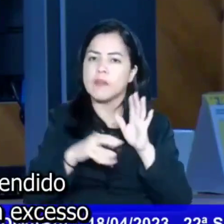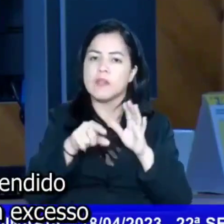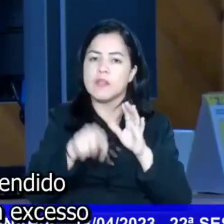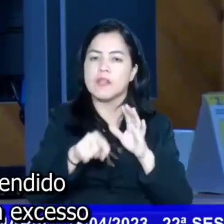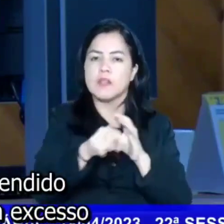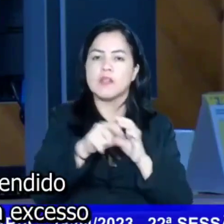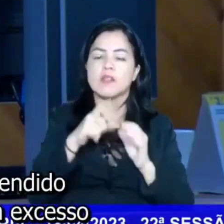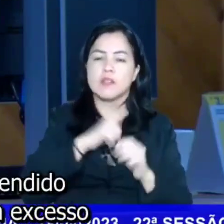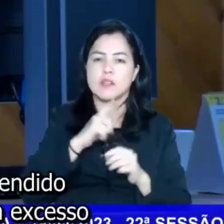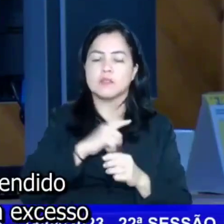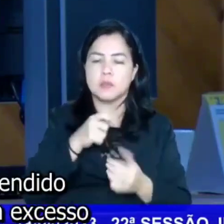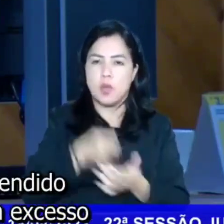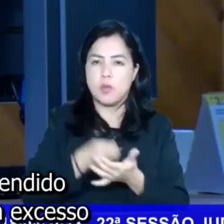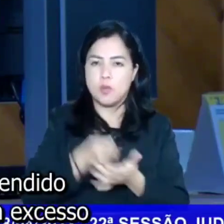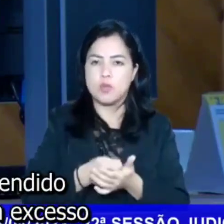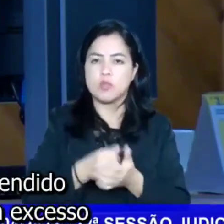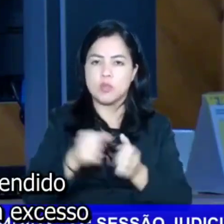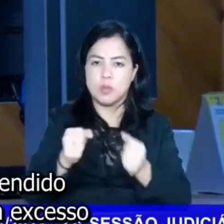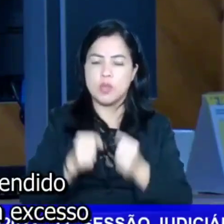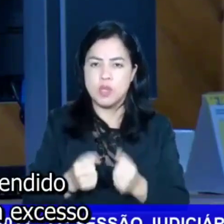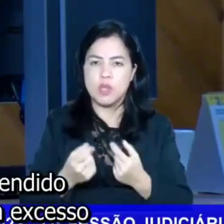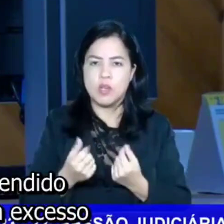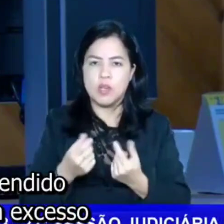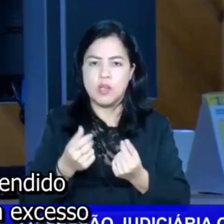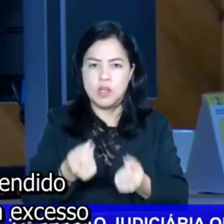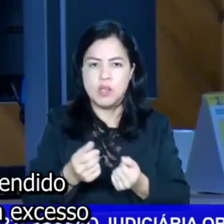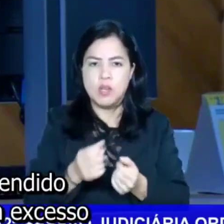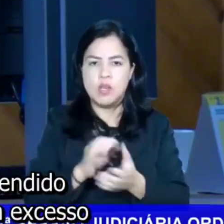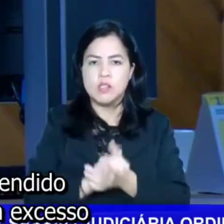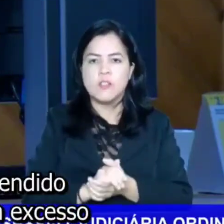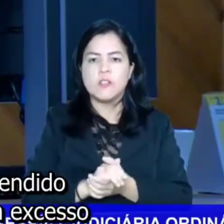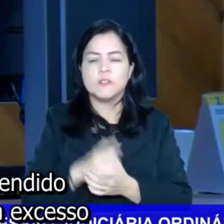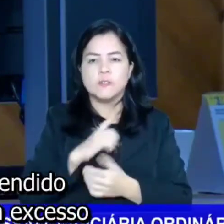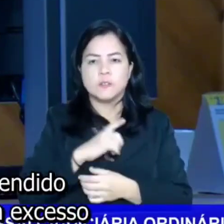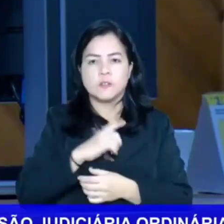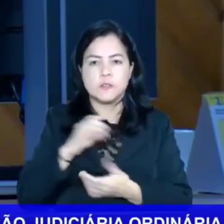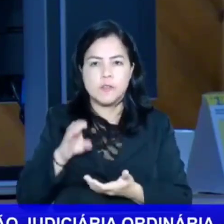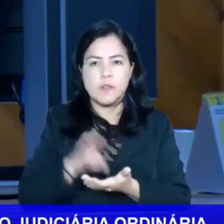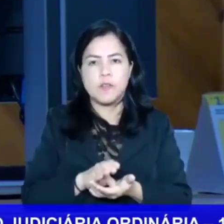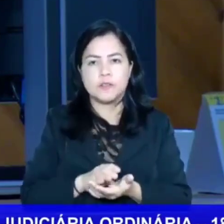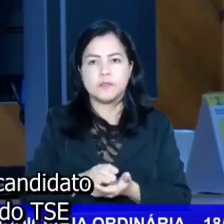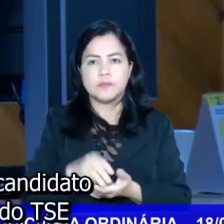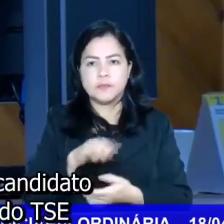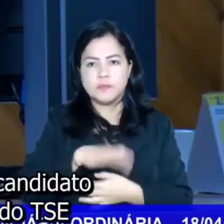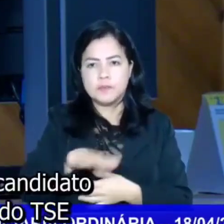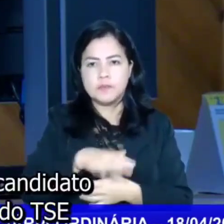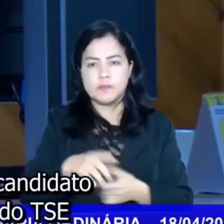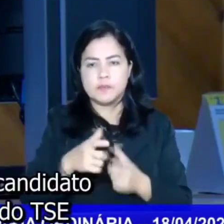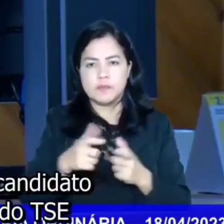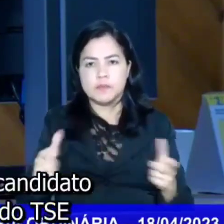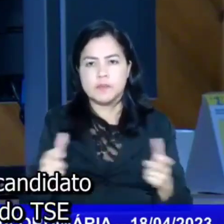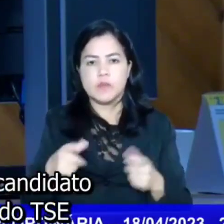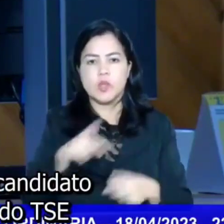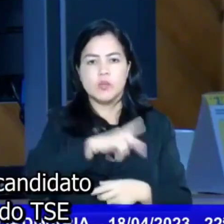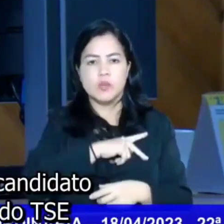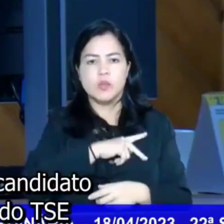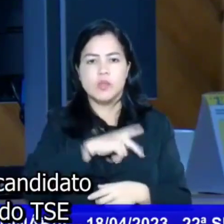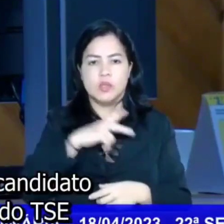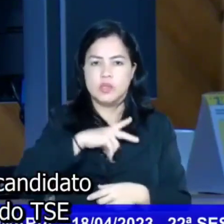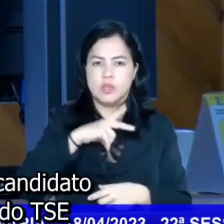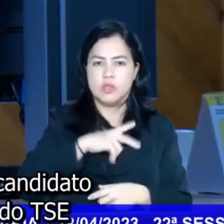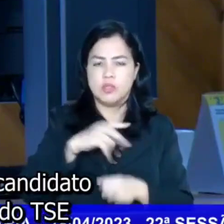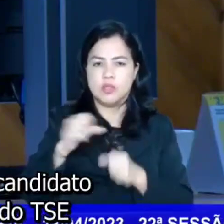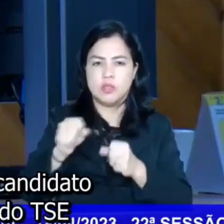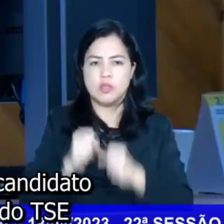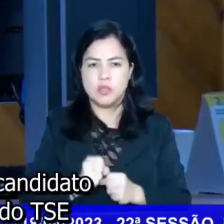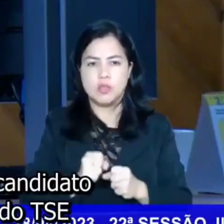poder econômico, entendido como a utilização de recursos patrimoniais em excesso, públicos ou privados, sob